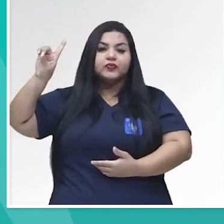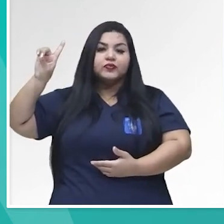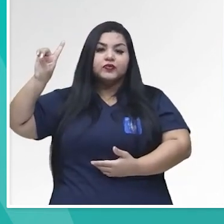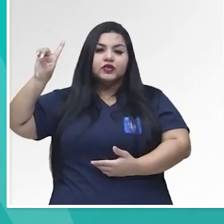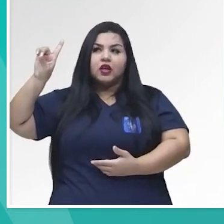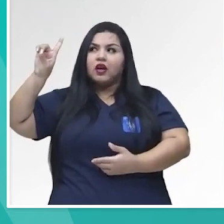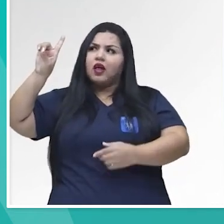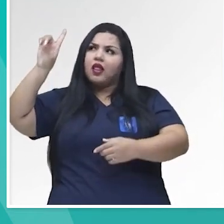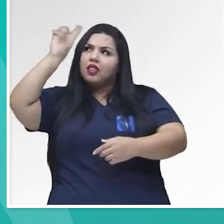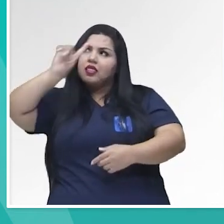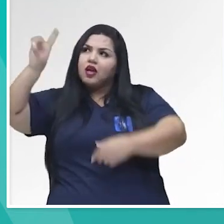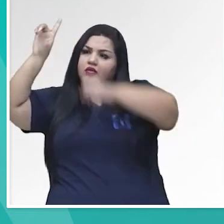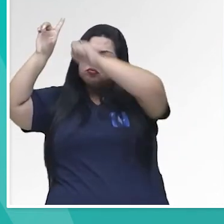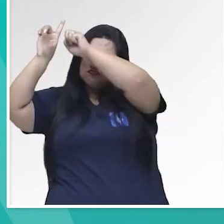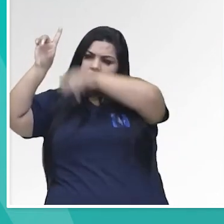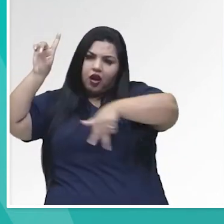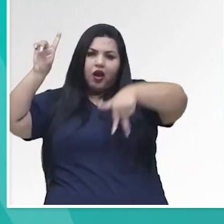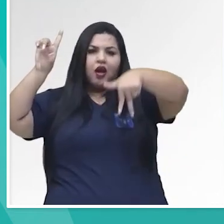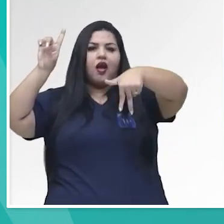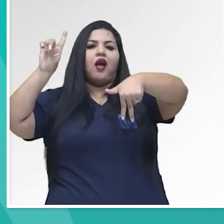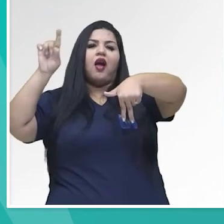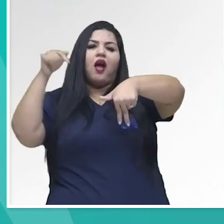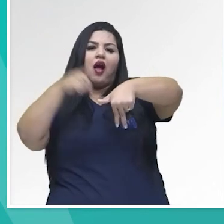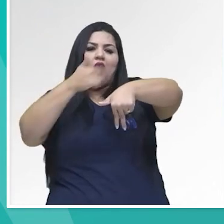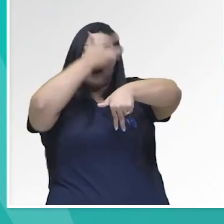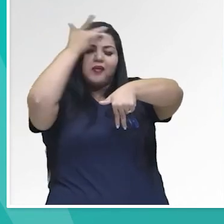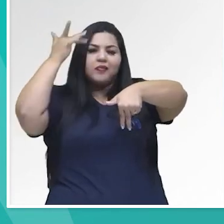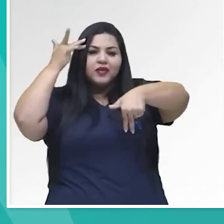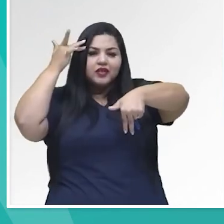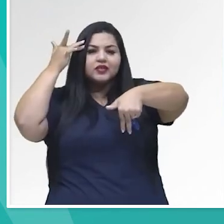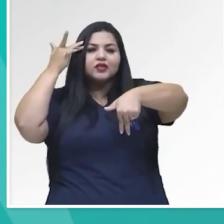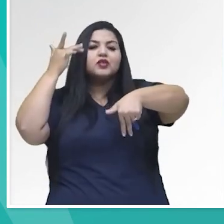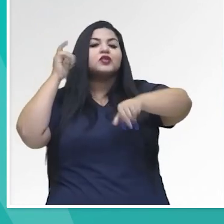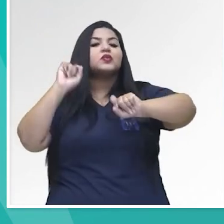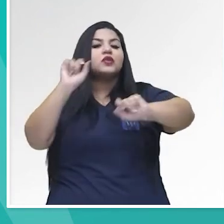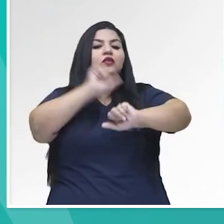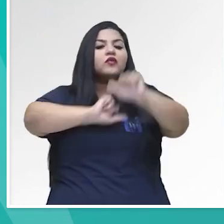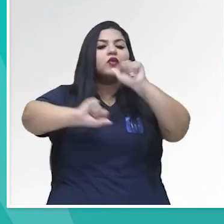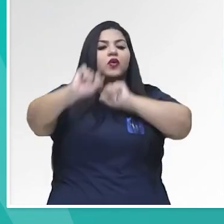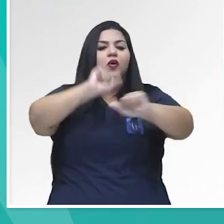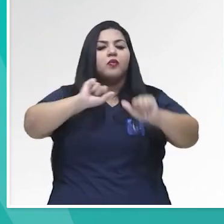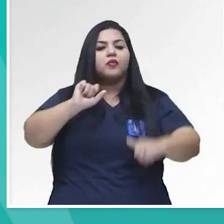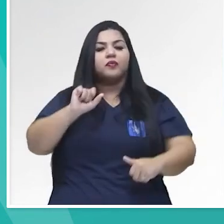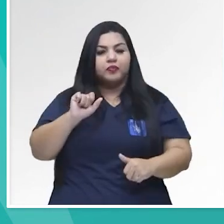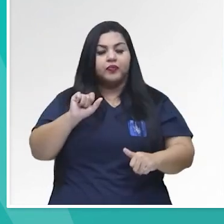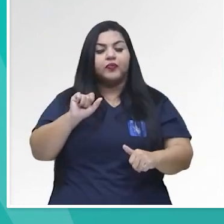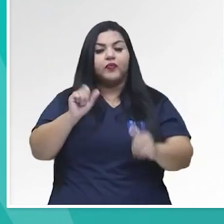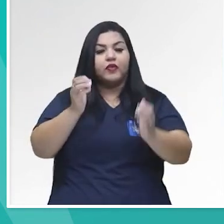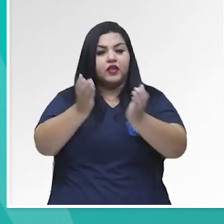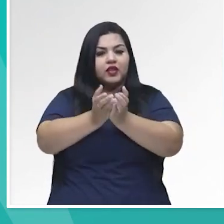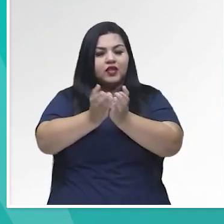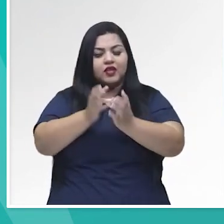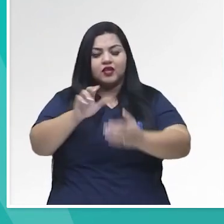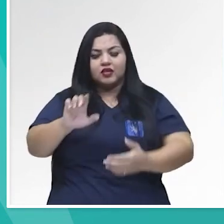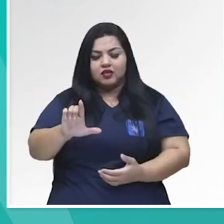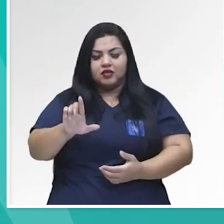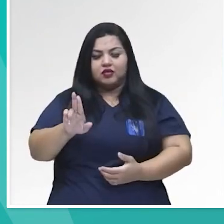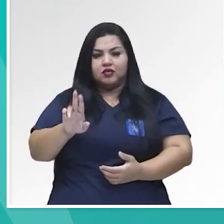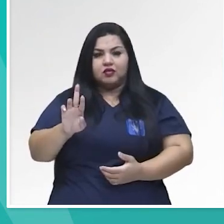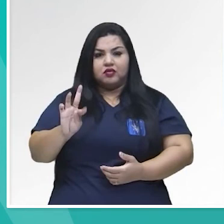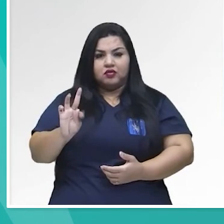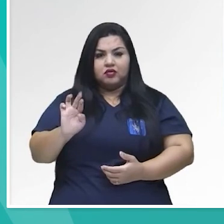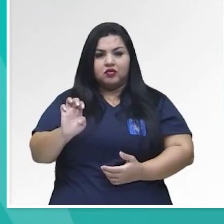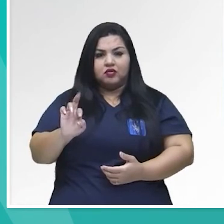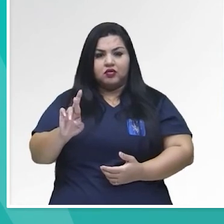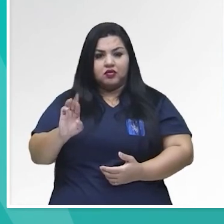forma, inaugurada, vai ser sedimentada com a reforma protestante, através da igreja luterana, que vai colocar